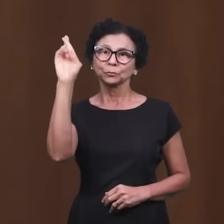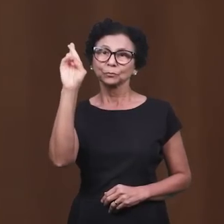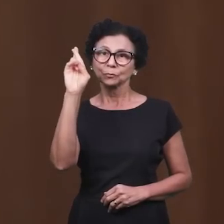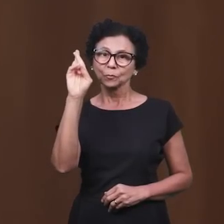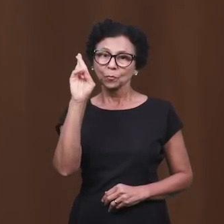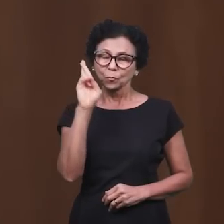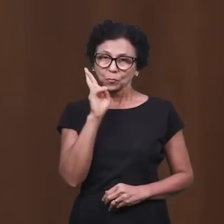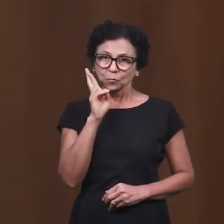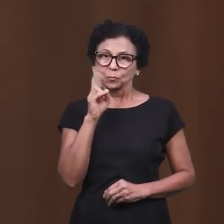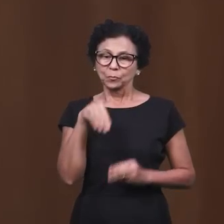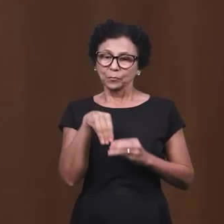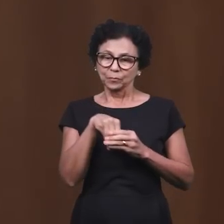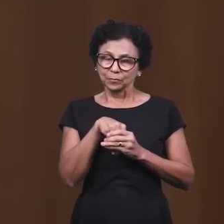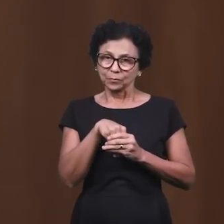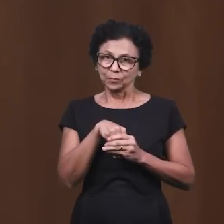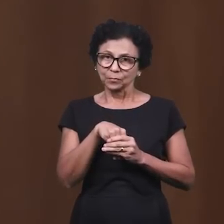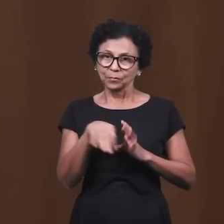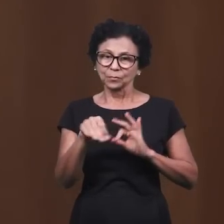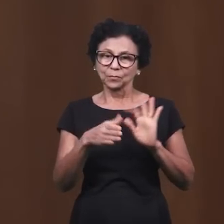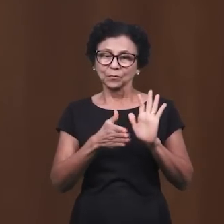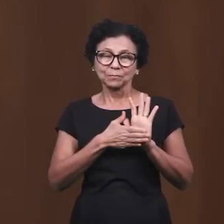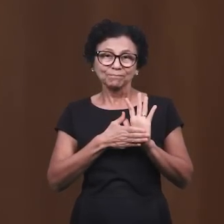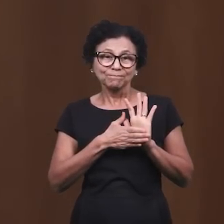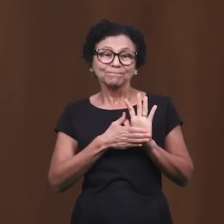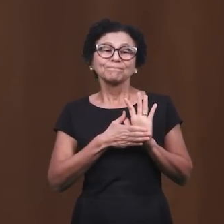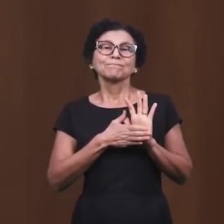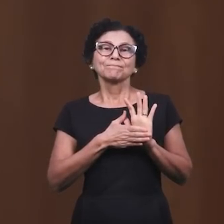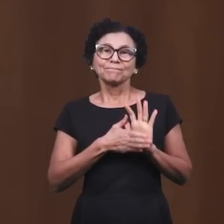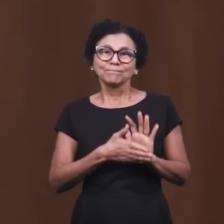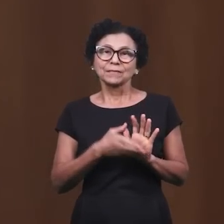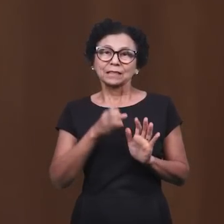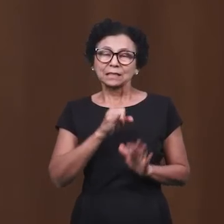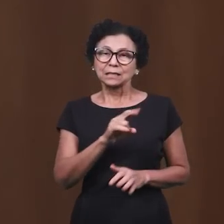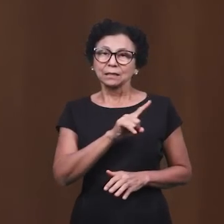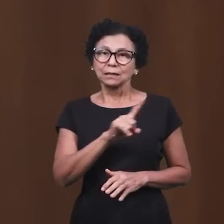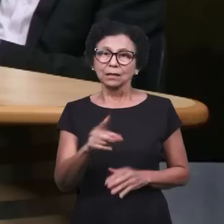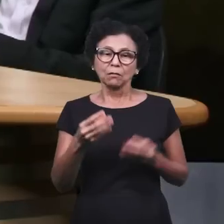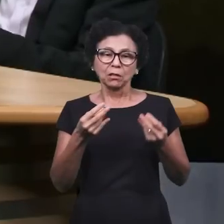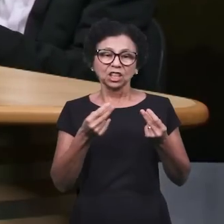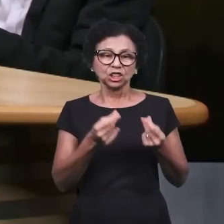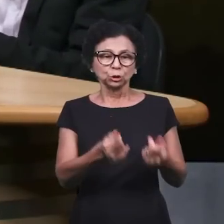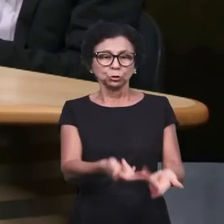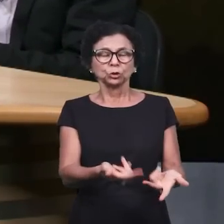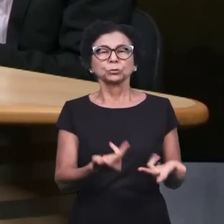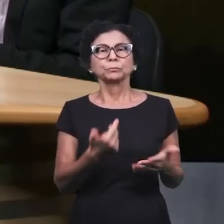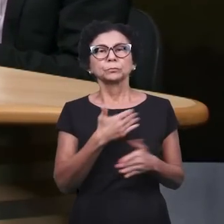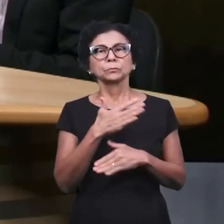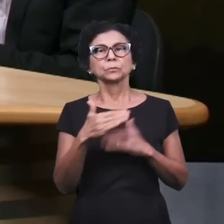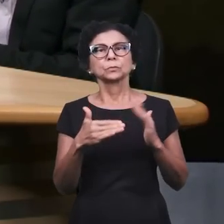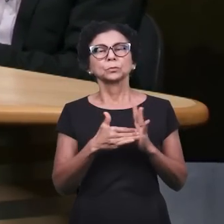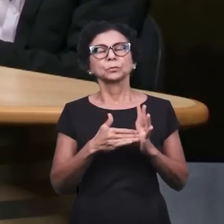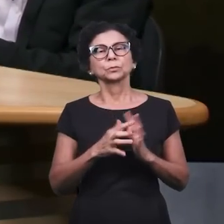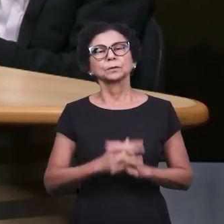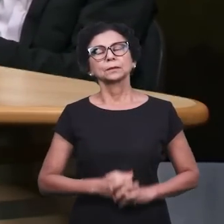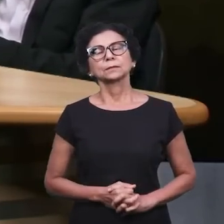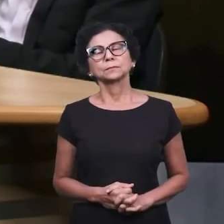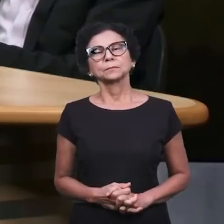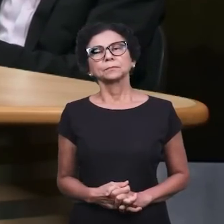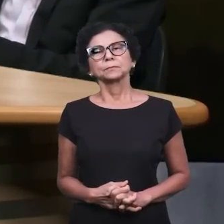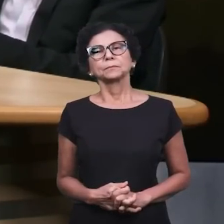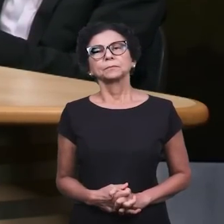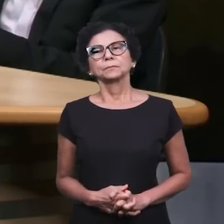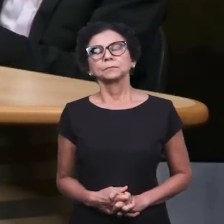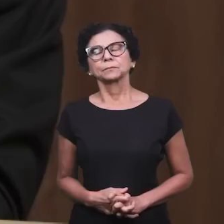de Deus, aí todos esses nossos esforços serão úteis, porque atingiremos o nosso objetivo, né? Então fica aqui para todos nós, para